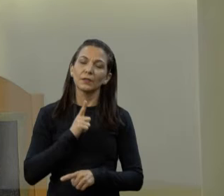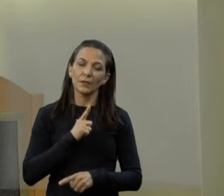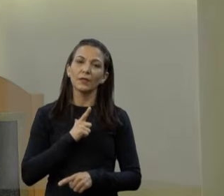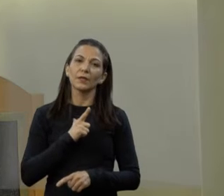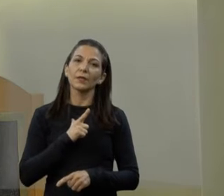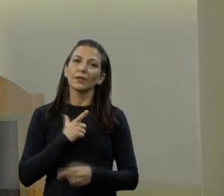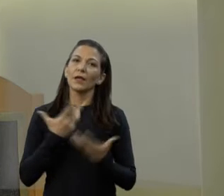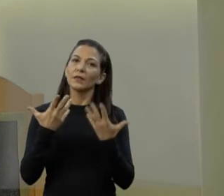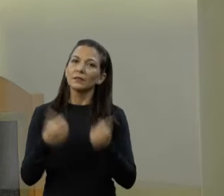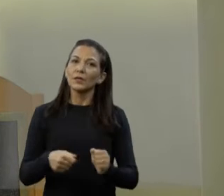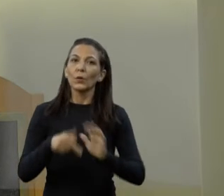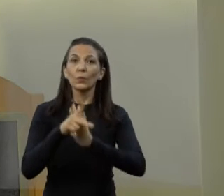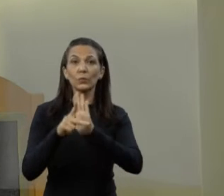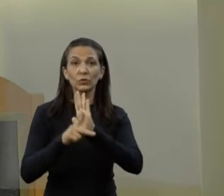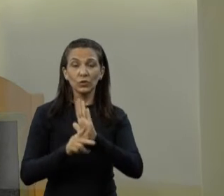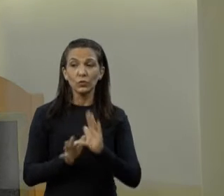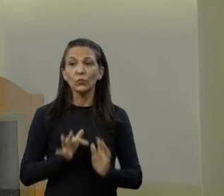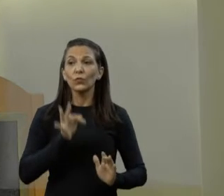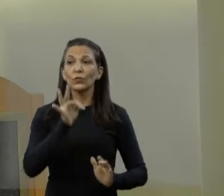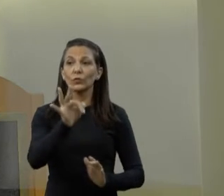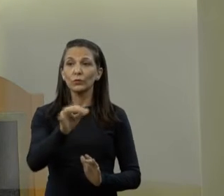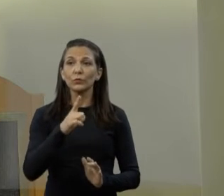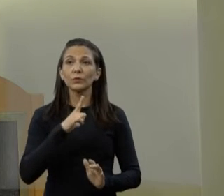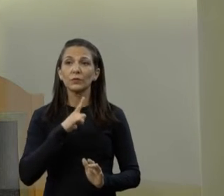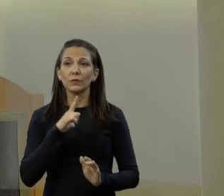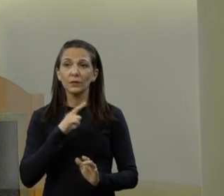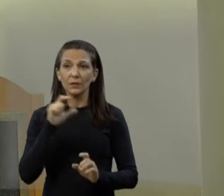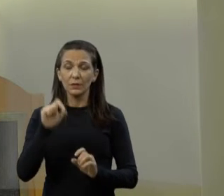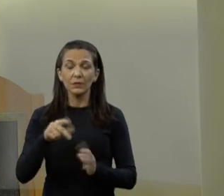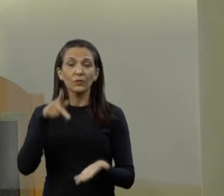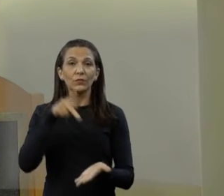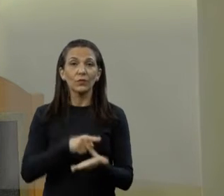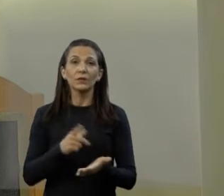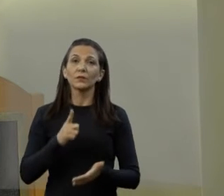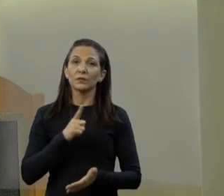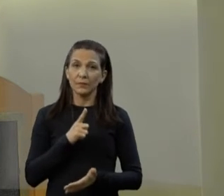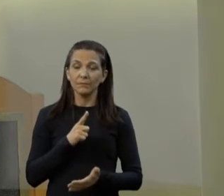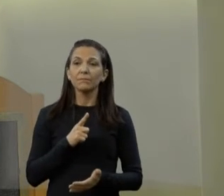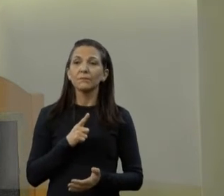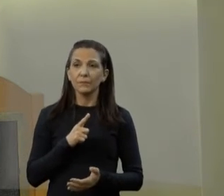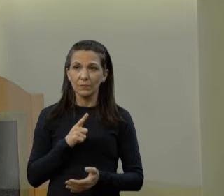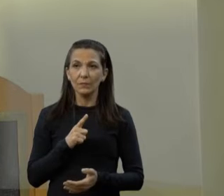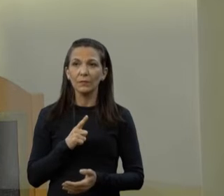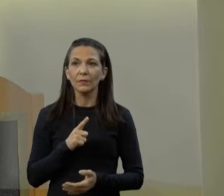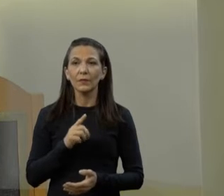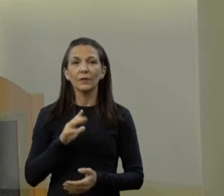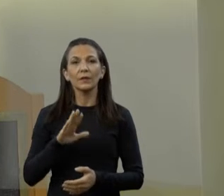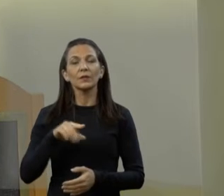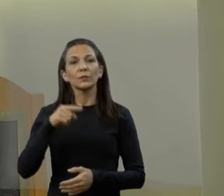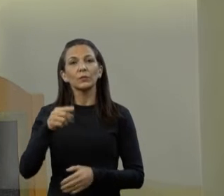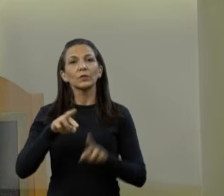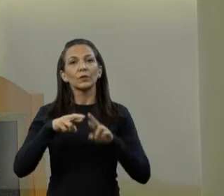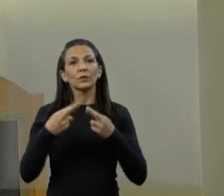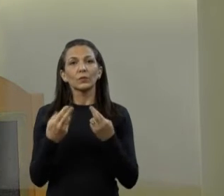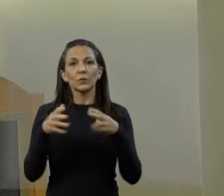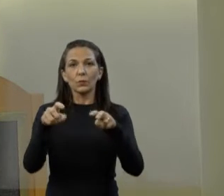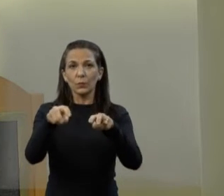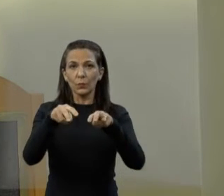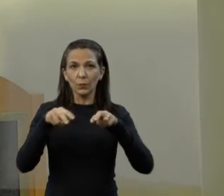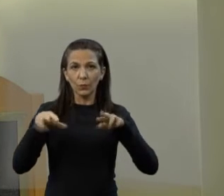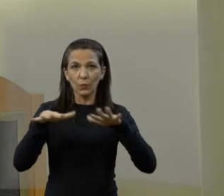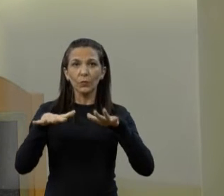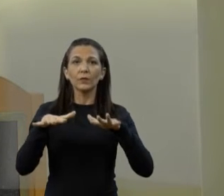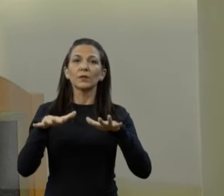favorável e esse projeto futuramente se tornará realidade logo mais Presidente iremos chamar é pública